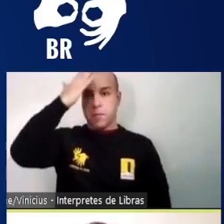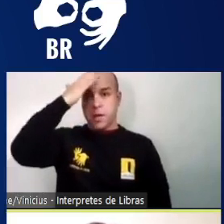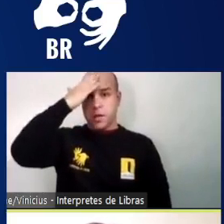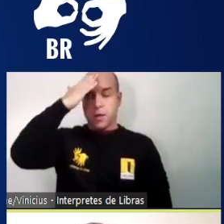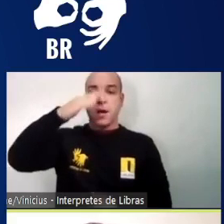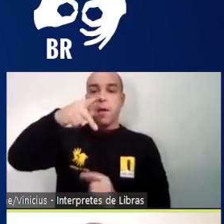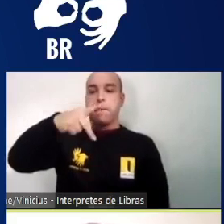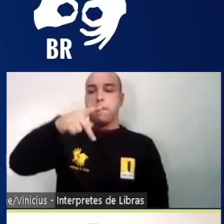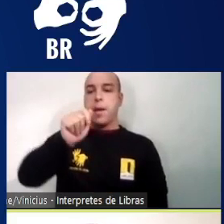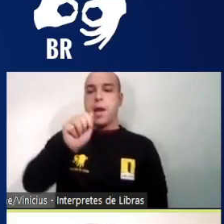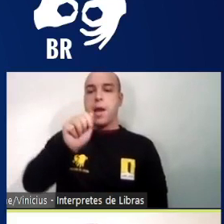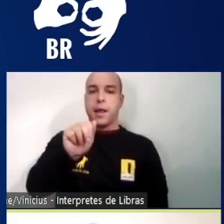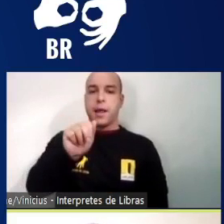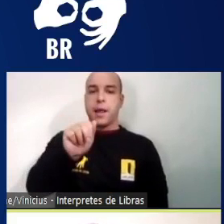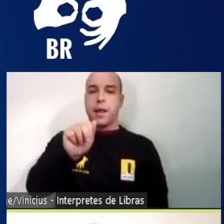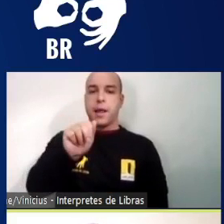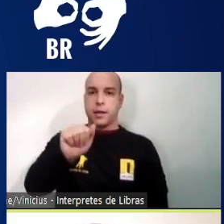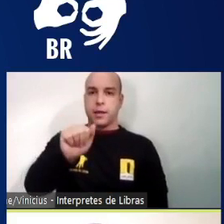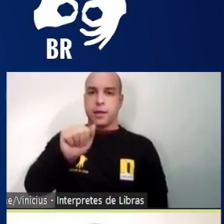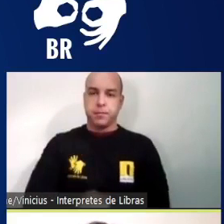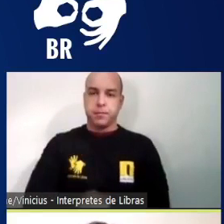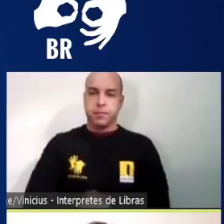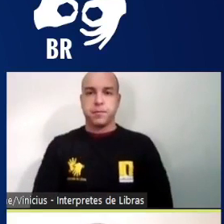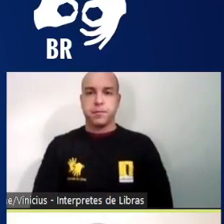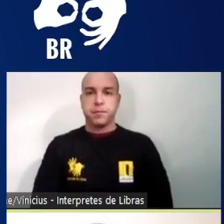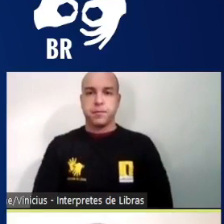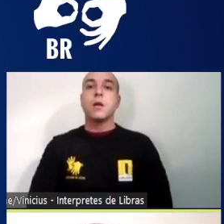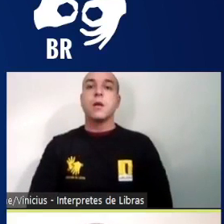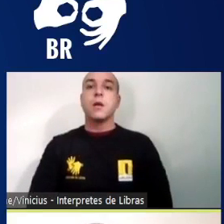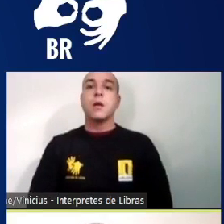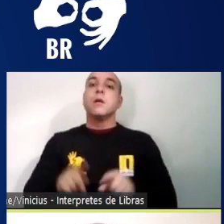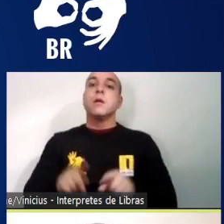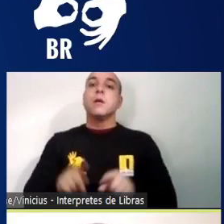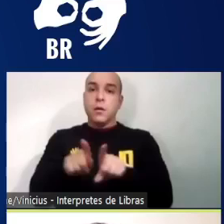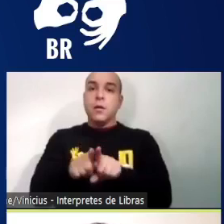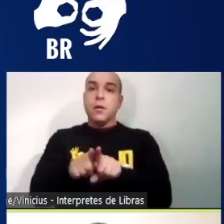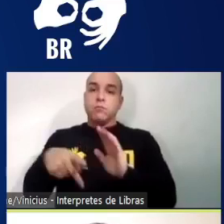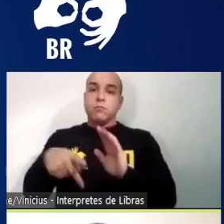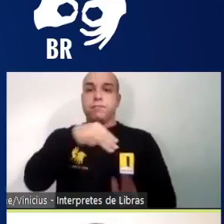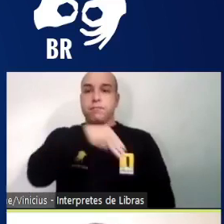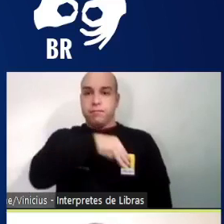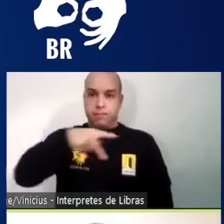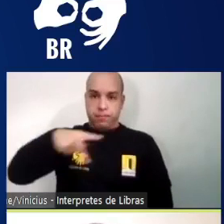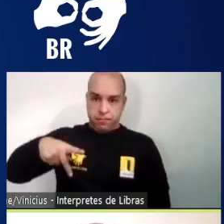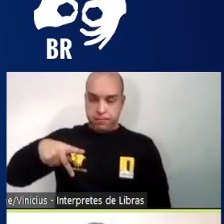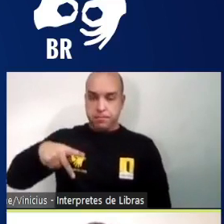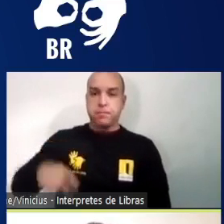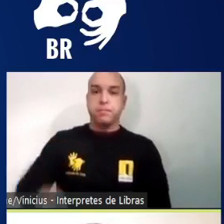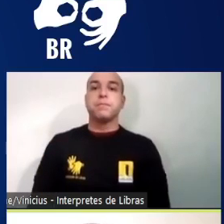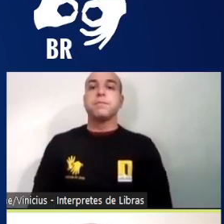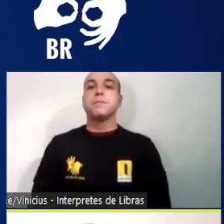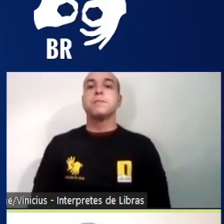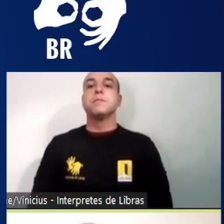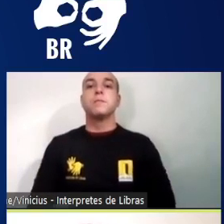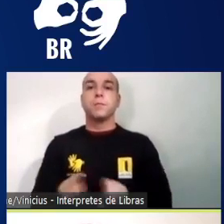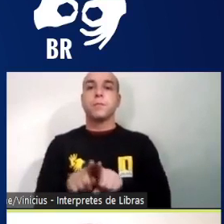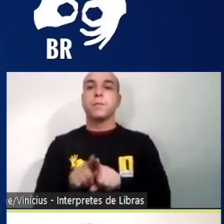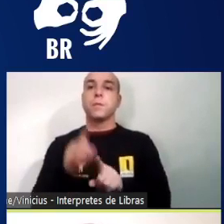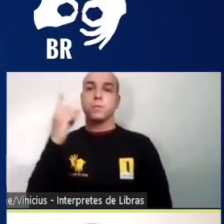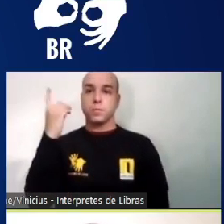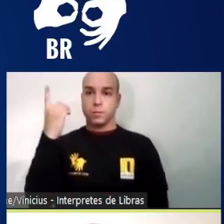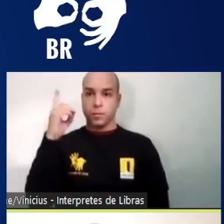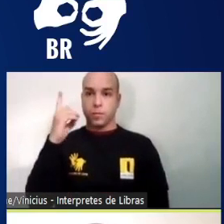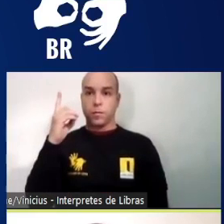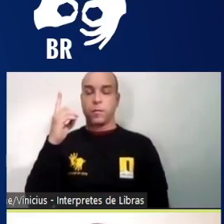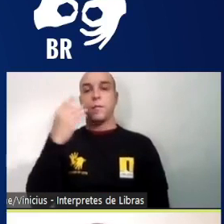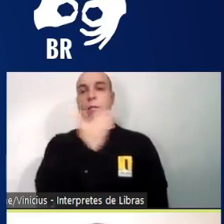com Deficiência no Mercado de Trabalho, do Ministério Público, diretora em Relações Institucionais e